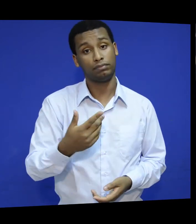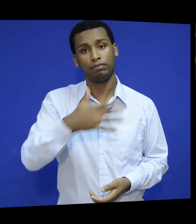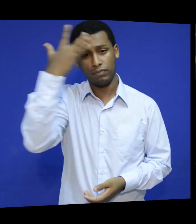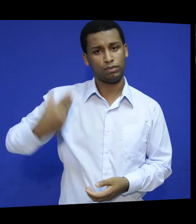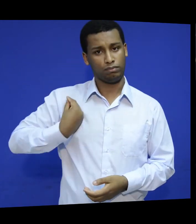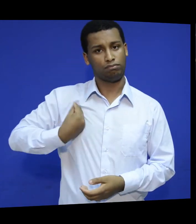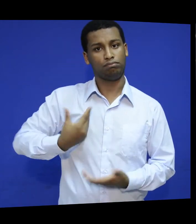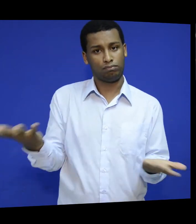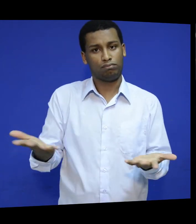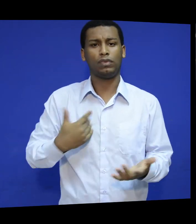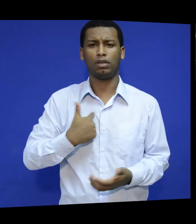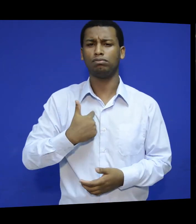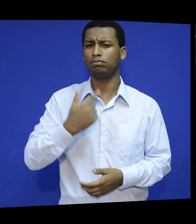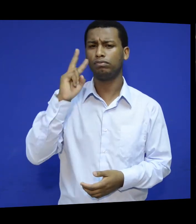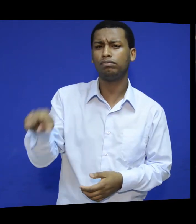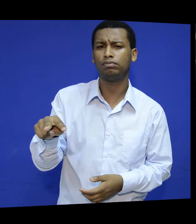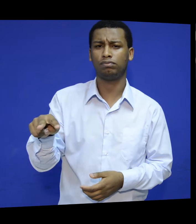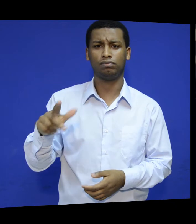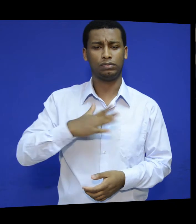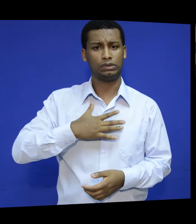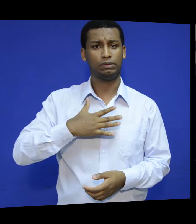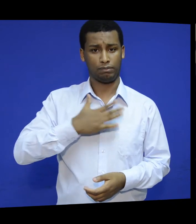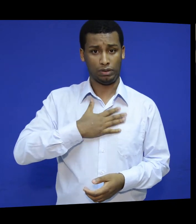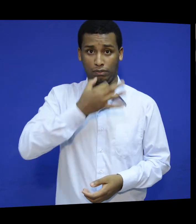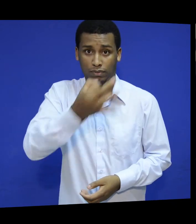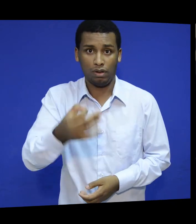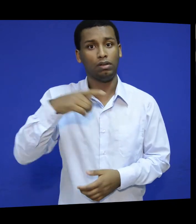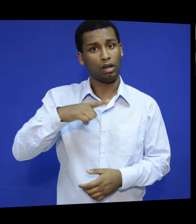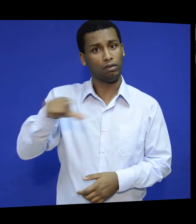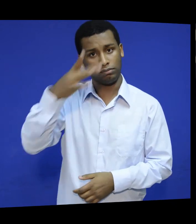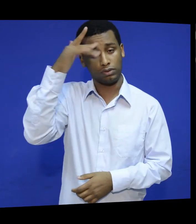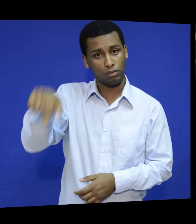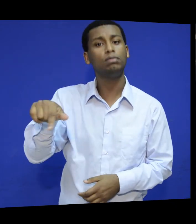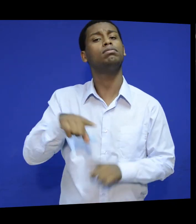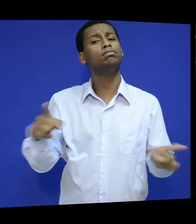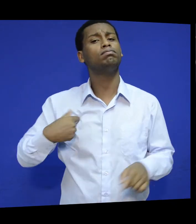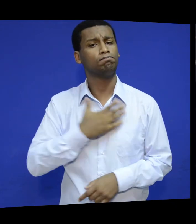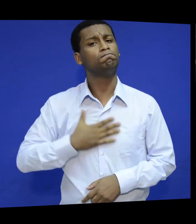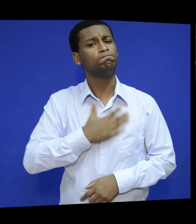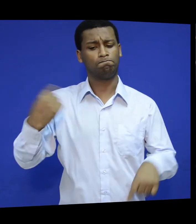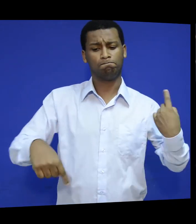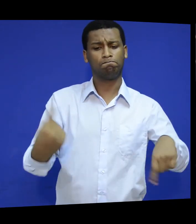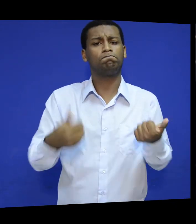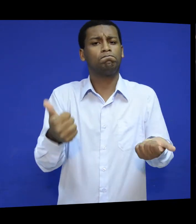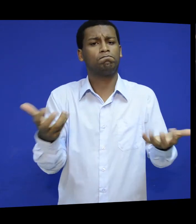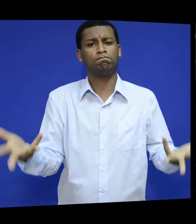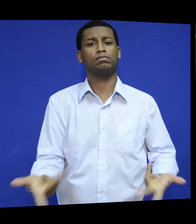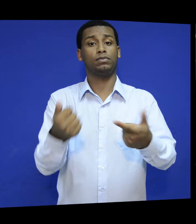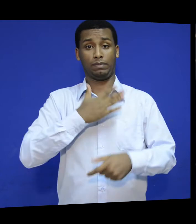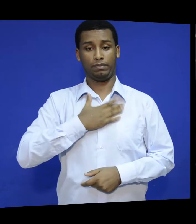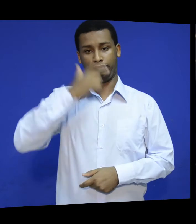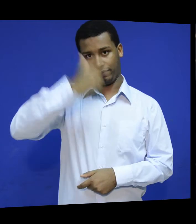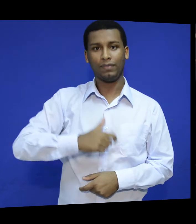presentes. Então, dentre os candidatos presentes, a minha possível candidata estava aqui. E, de uma maneira geral, eu gostei do